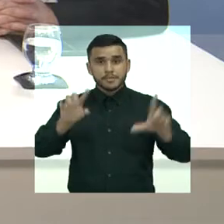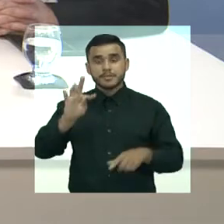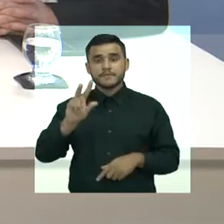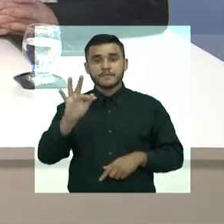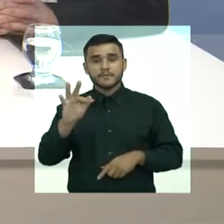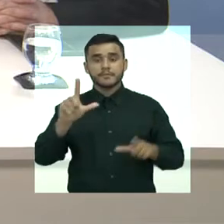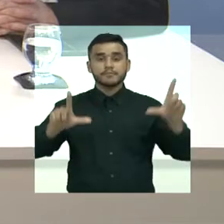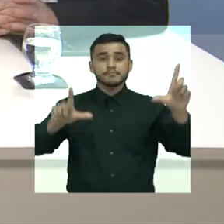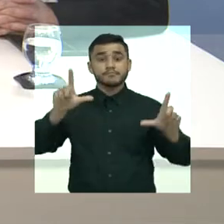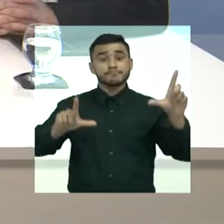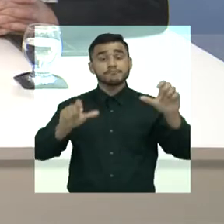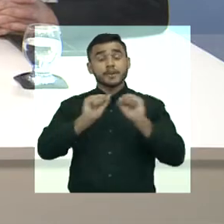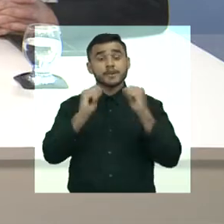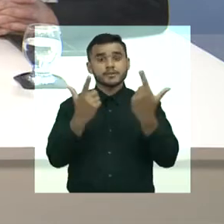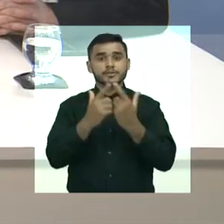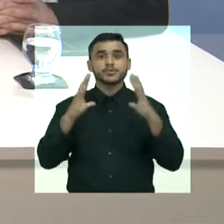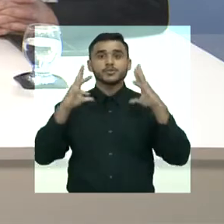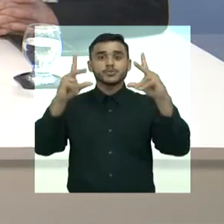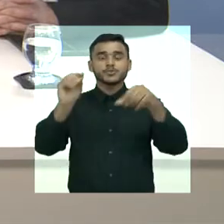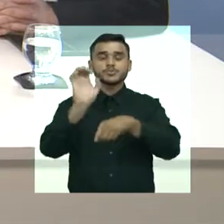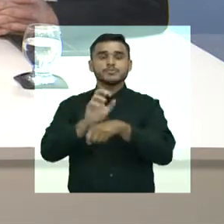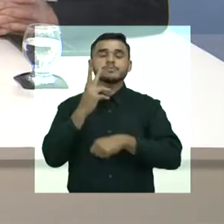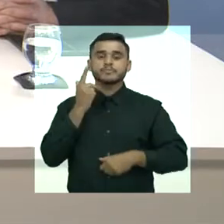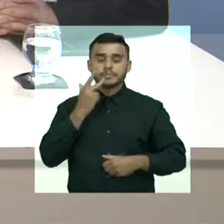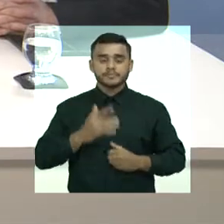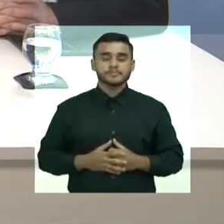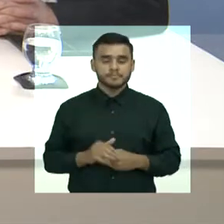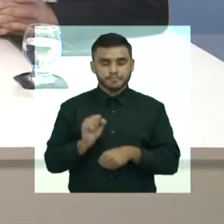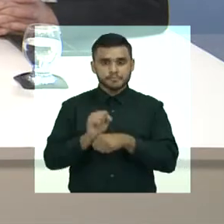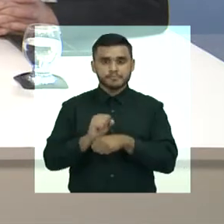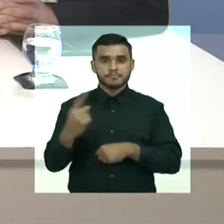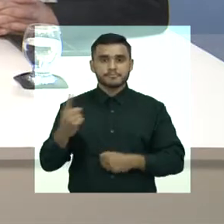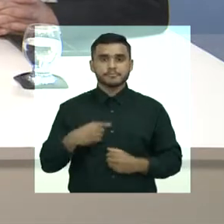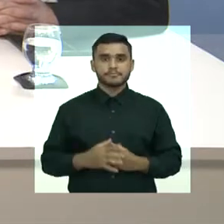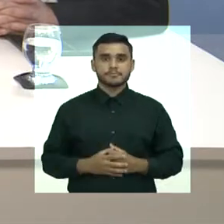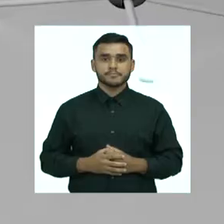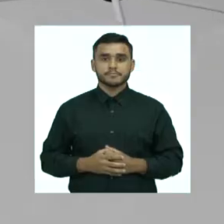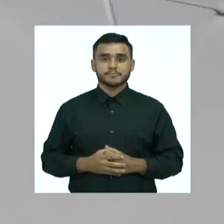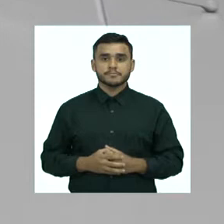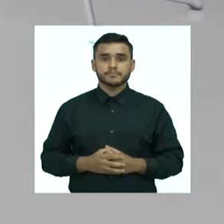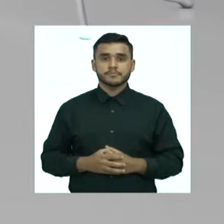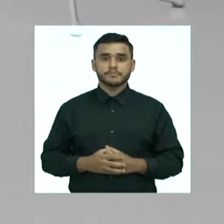região metropolitana e todo o estado do Ceará. Voltaremos em um minuto.